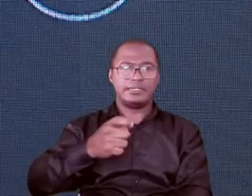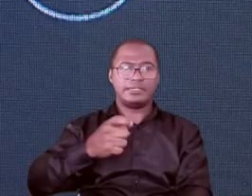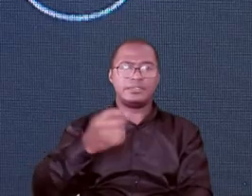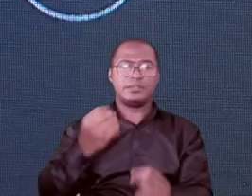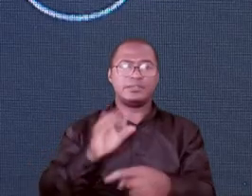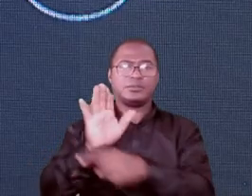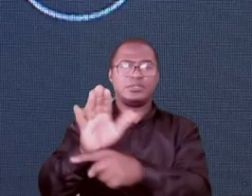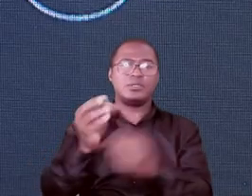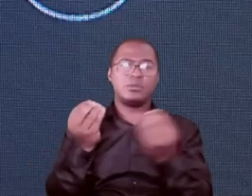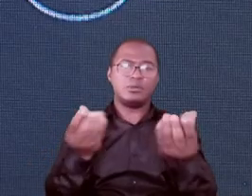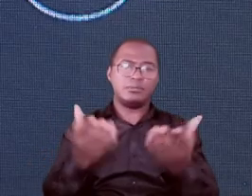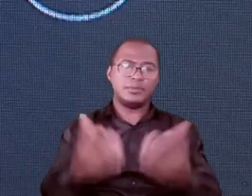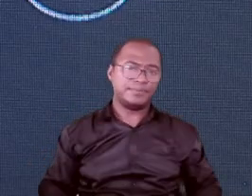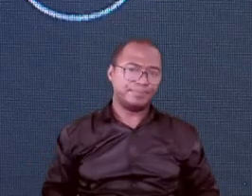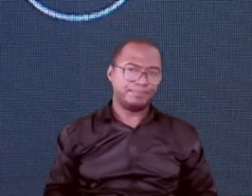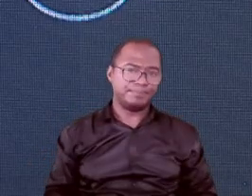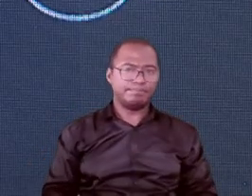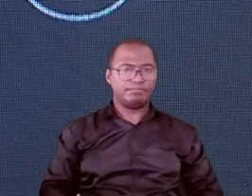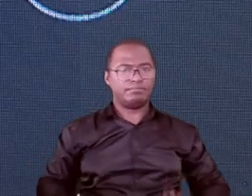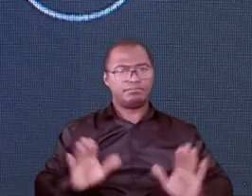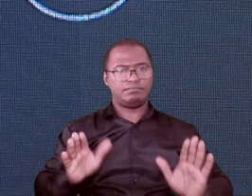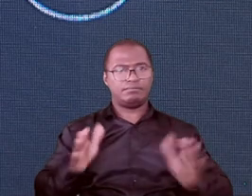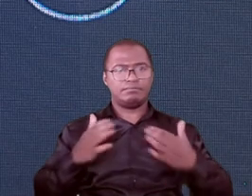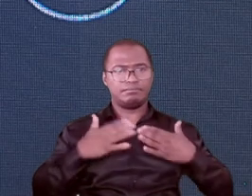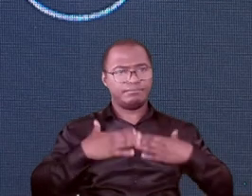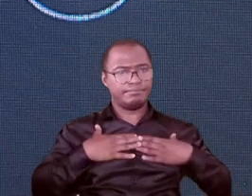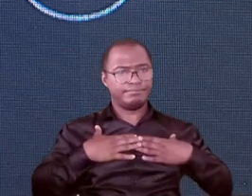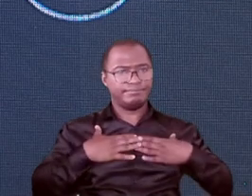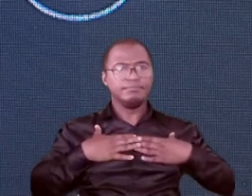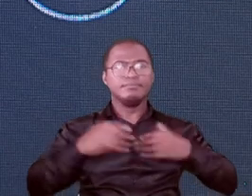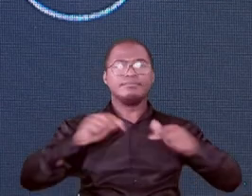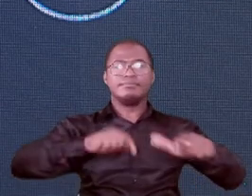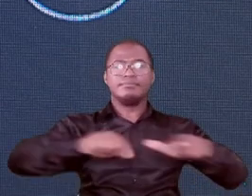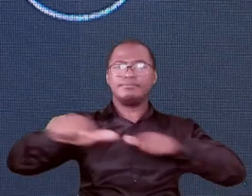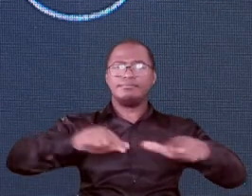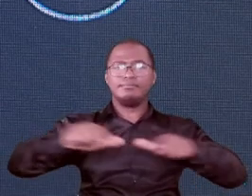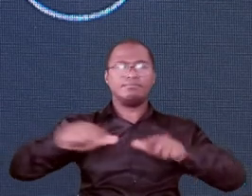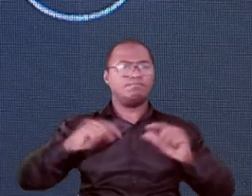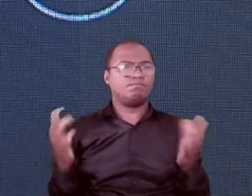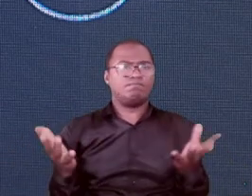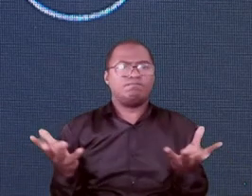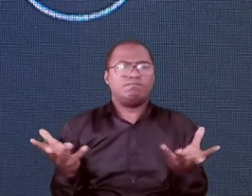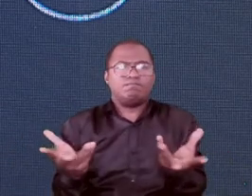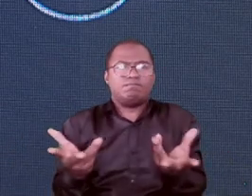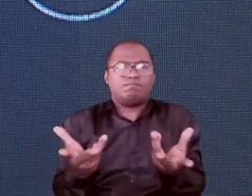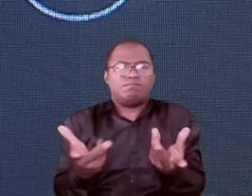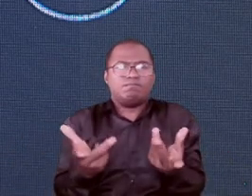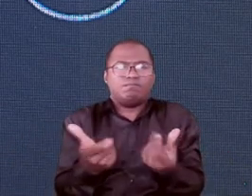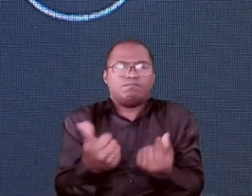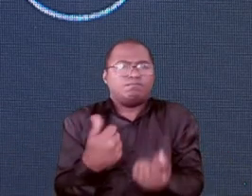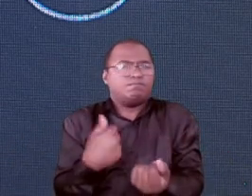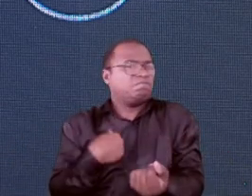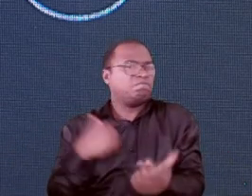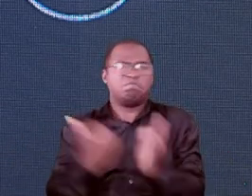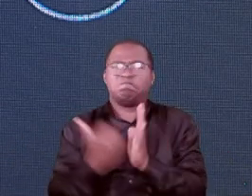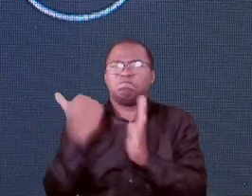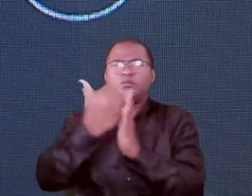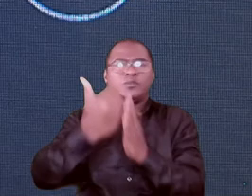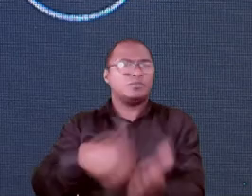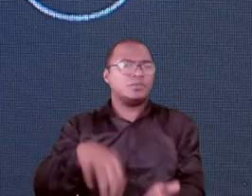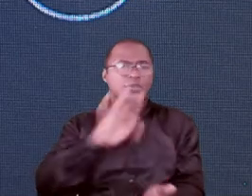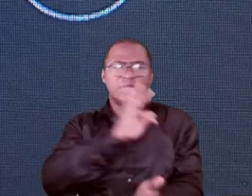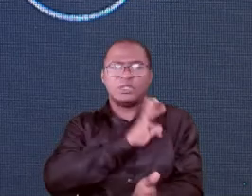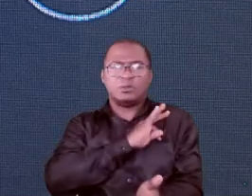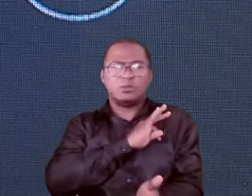assim a gente trabalha com performance nível de serviço tecnologia é isso que a gente faz e assim é um